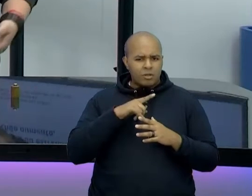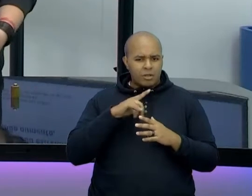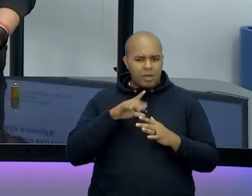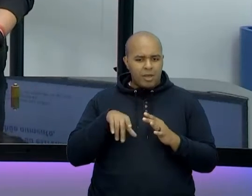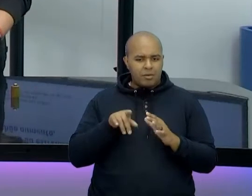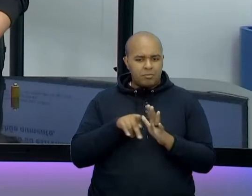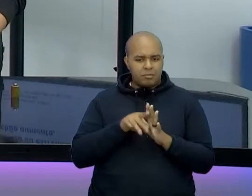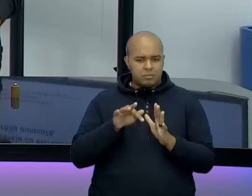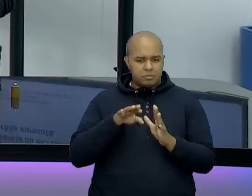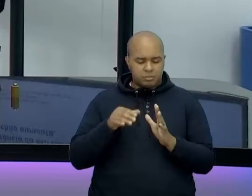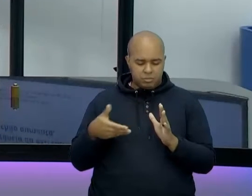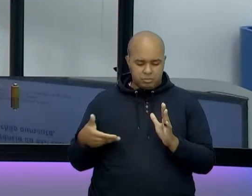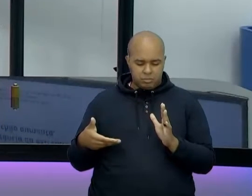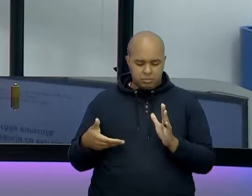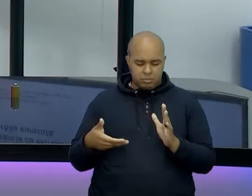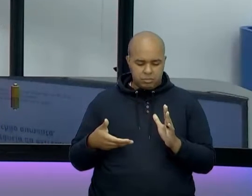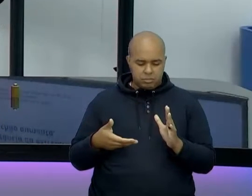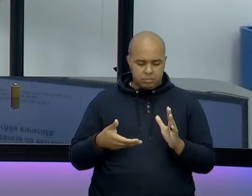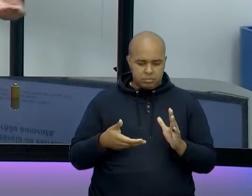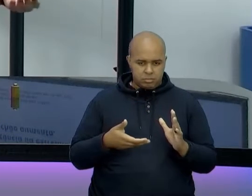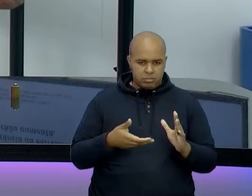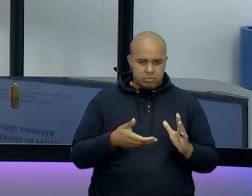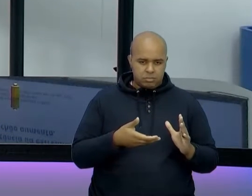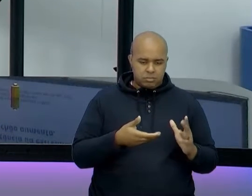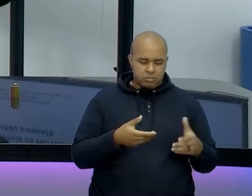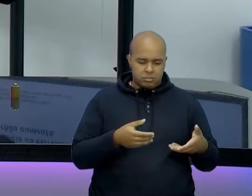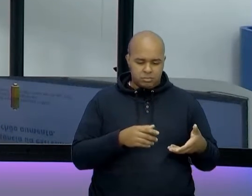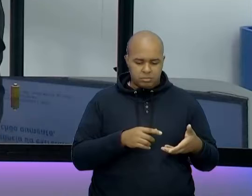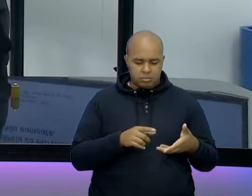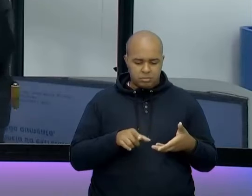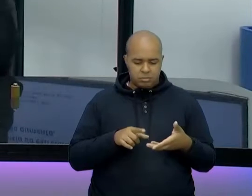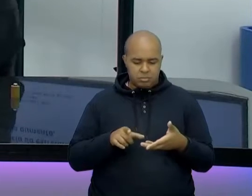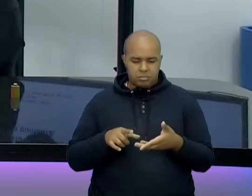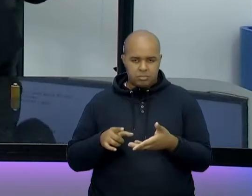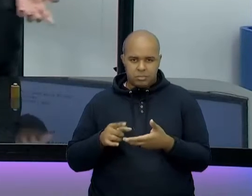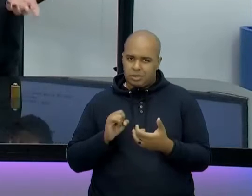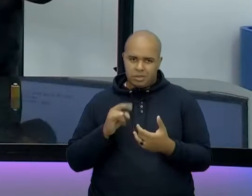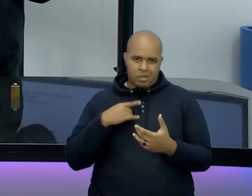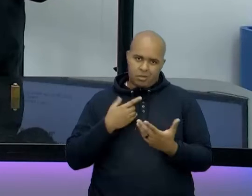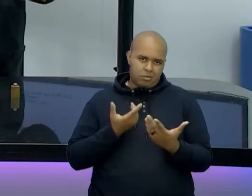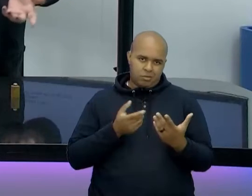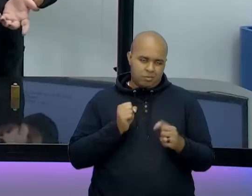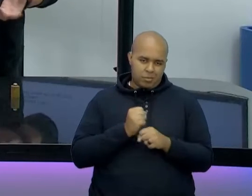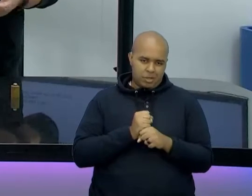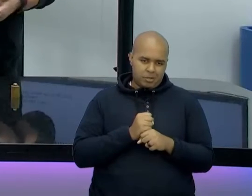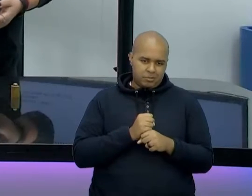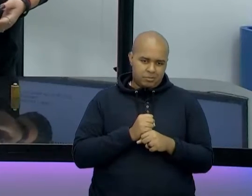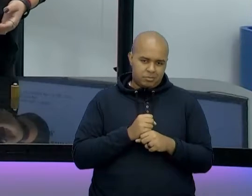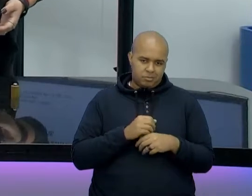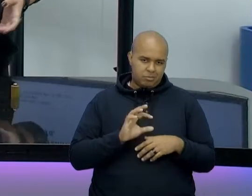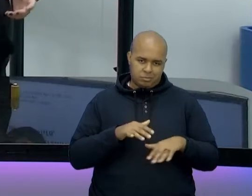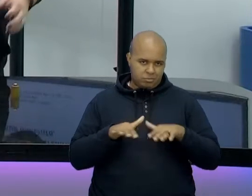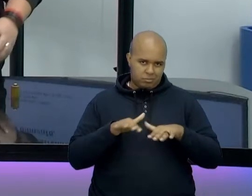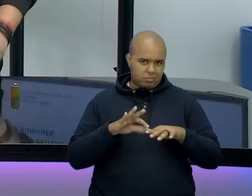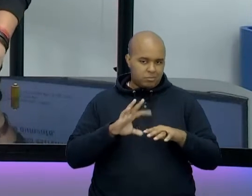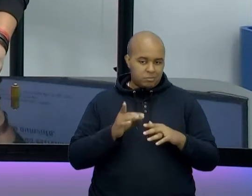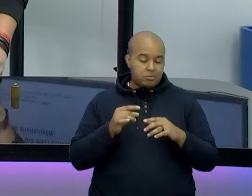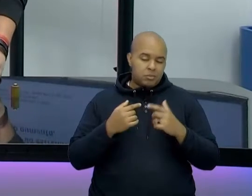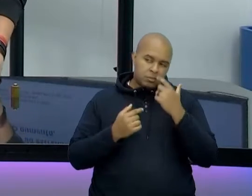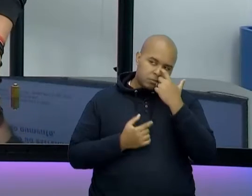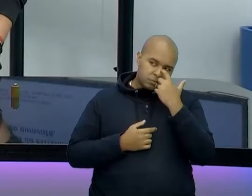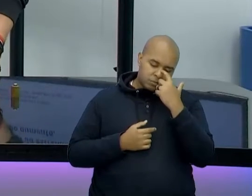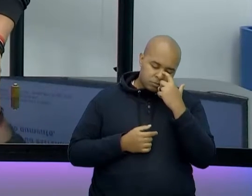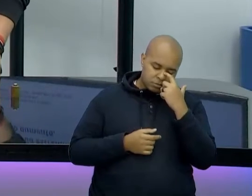é a força de empurrar esse objeto, obviamente, porque senão ele não vai sair, né, o movimento não acontece. Então, você